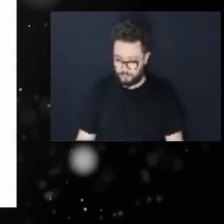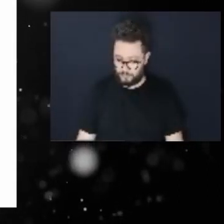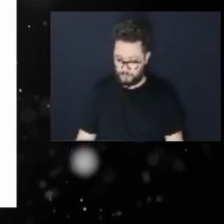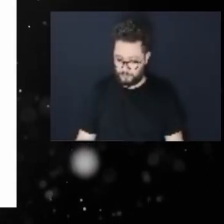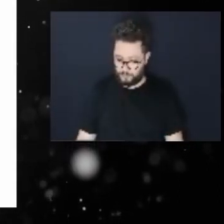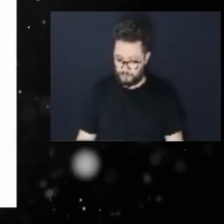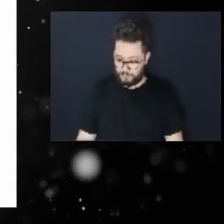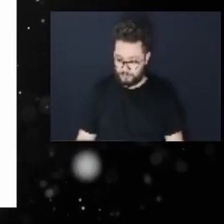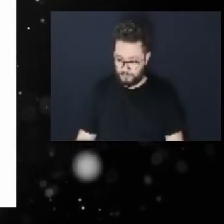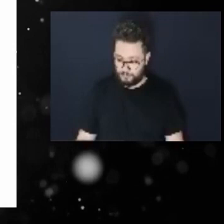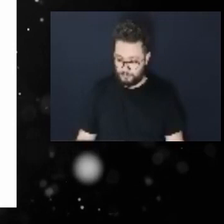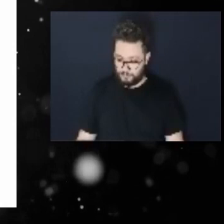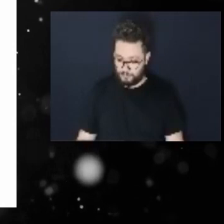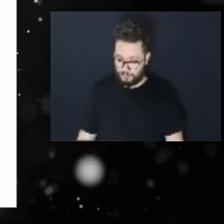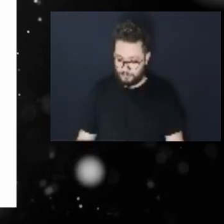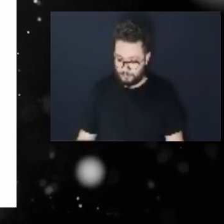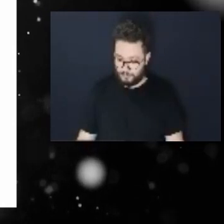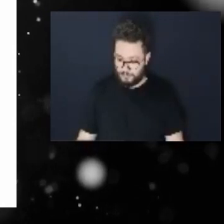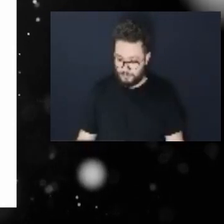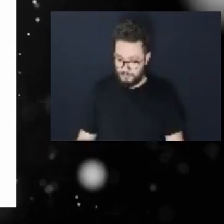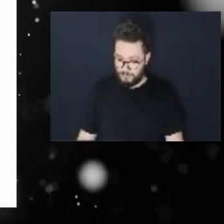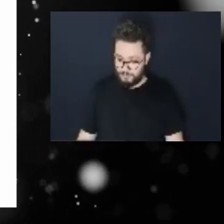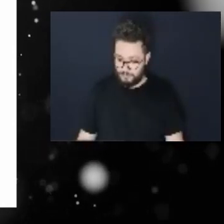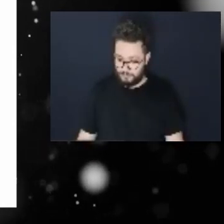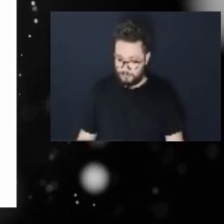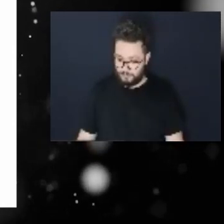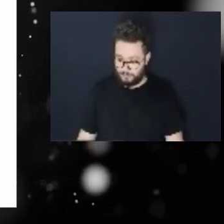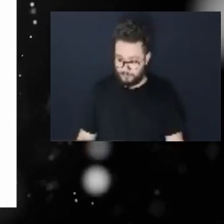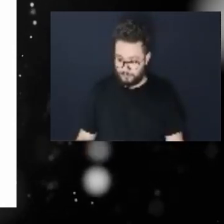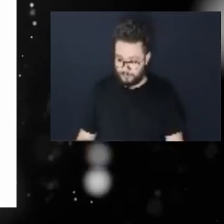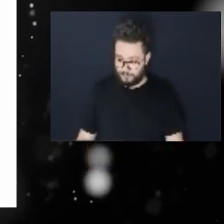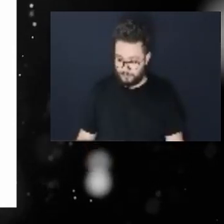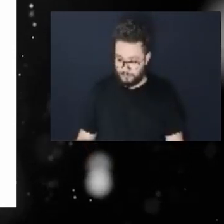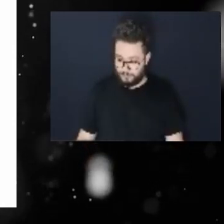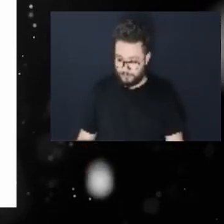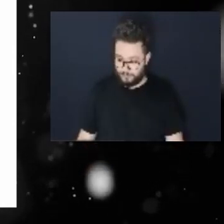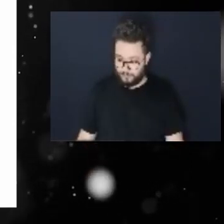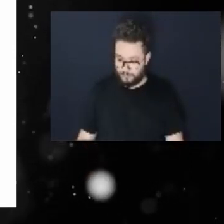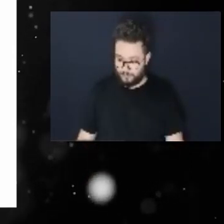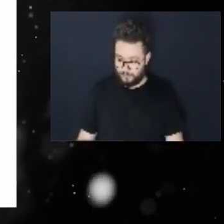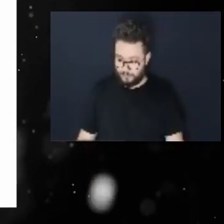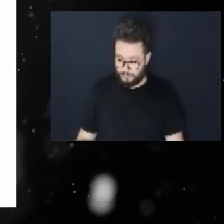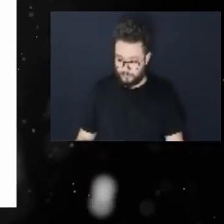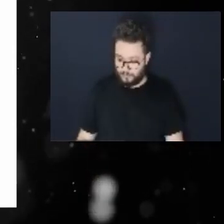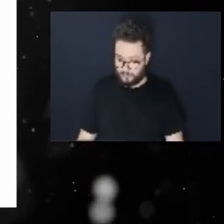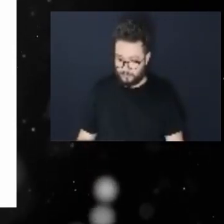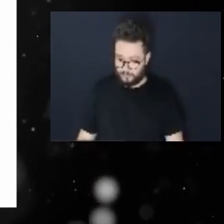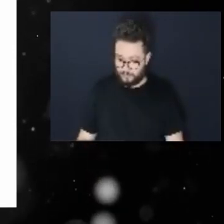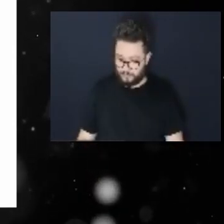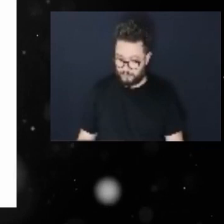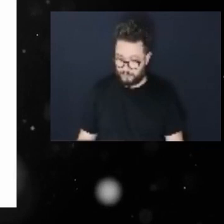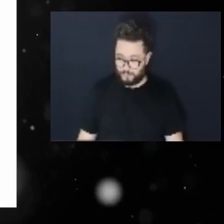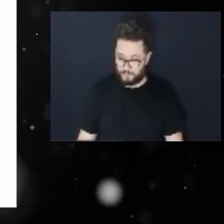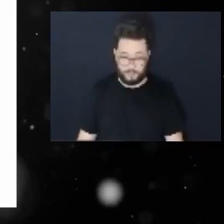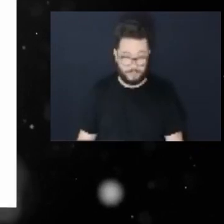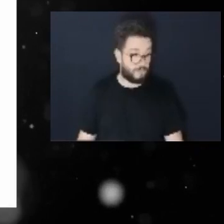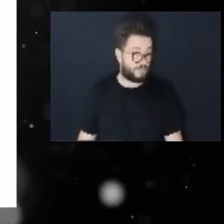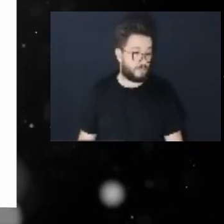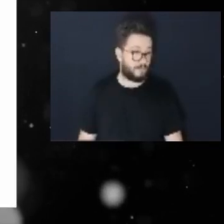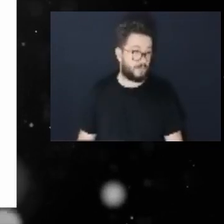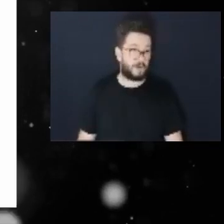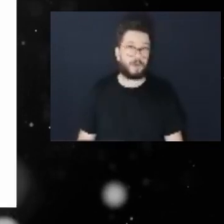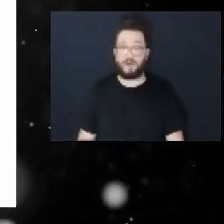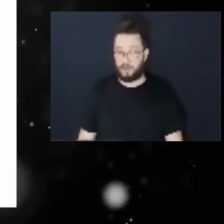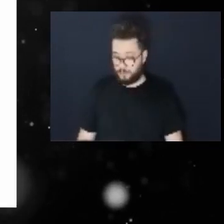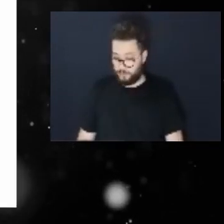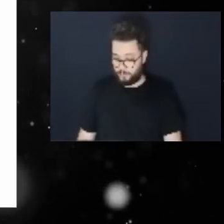dois estudos com um N amostral muito grande, publicados simplesmente no The New England Journal of Medicine, que é